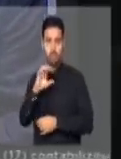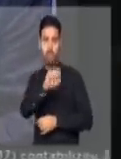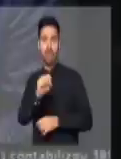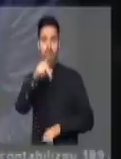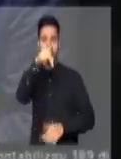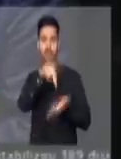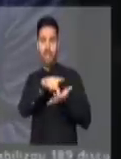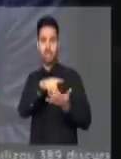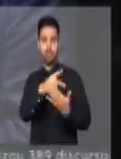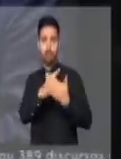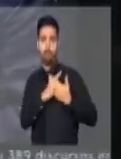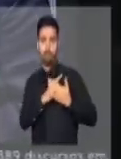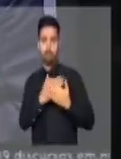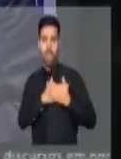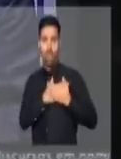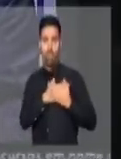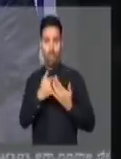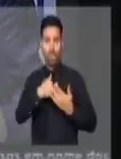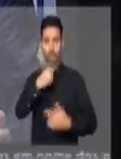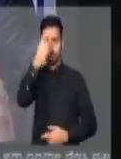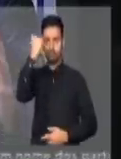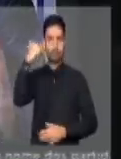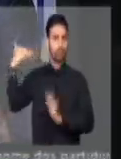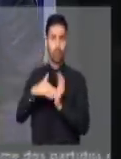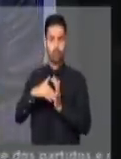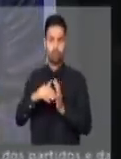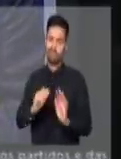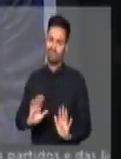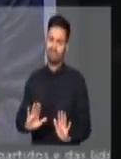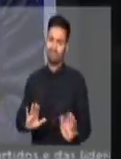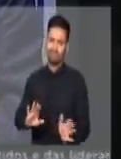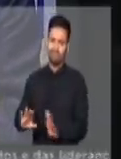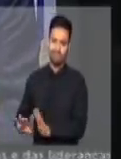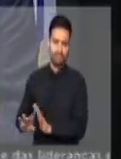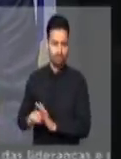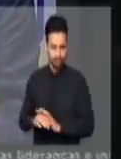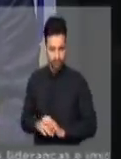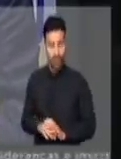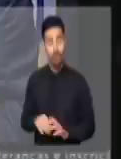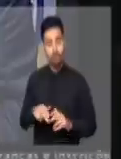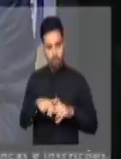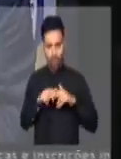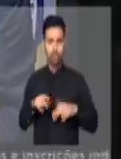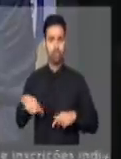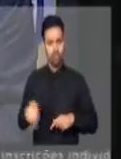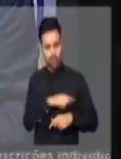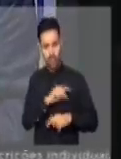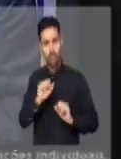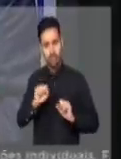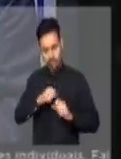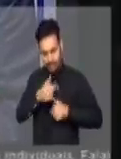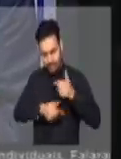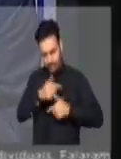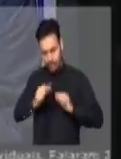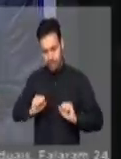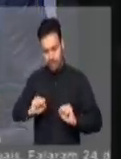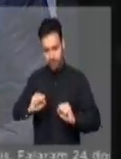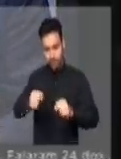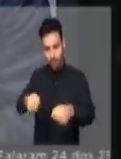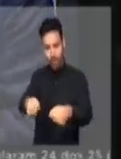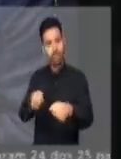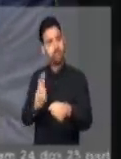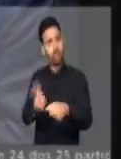Como medida preventiva de eventuais pretensões de usurpação, nos dedicamos ao esforço da vigilância,